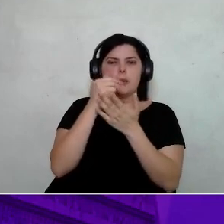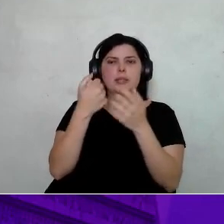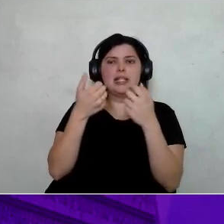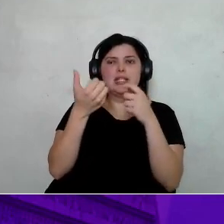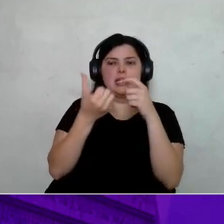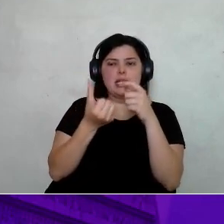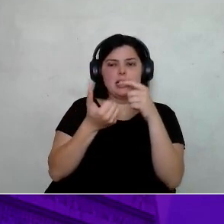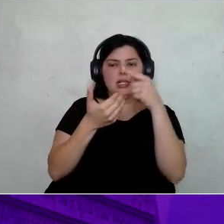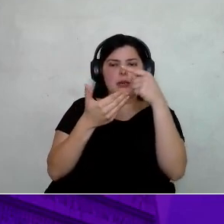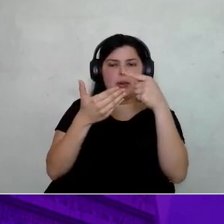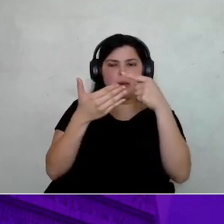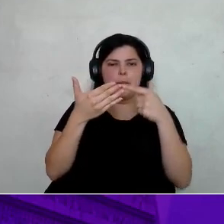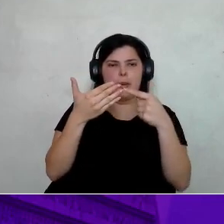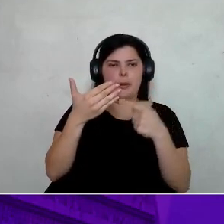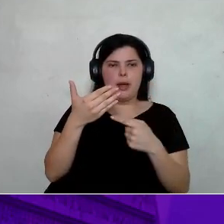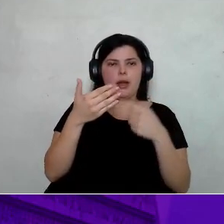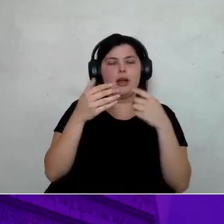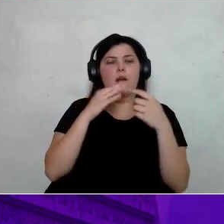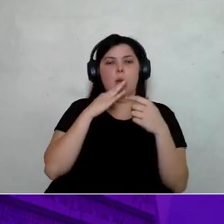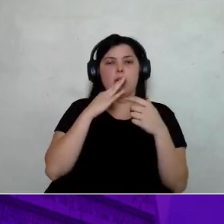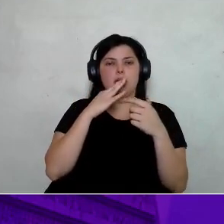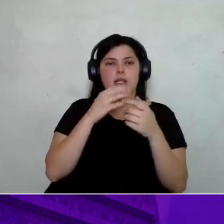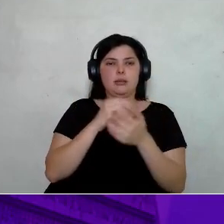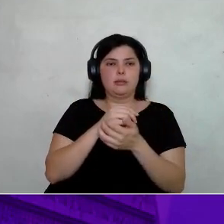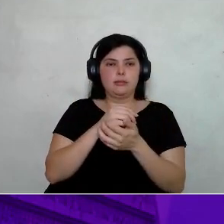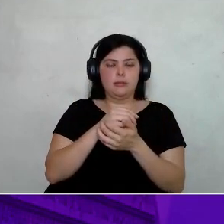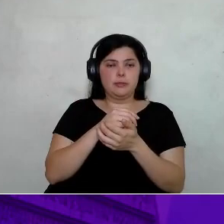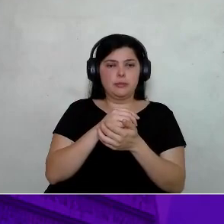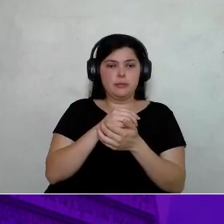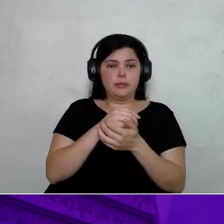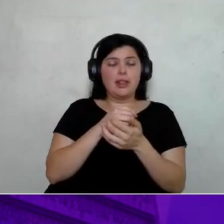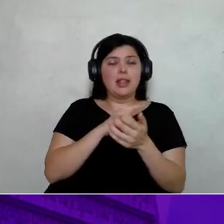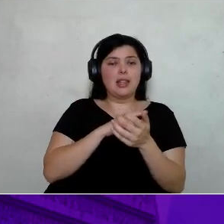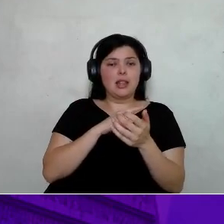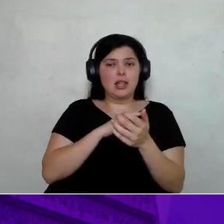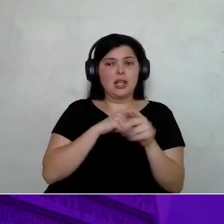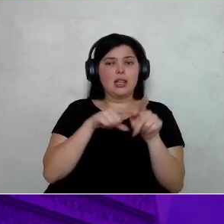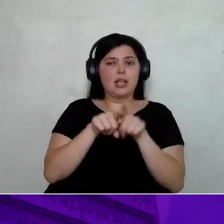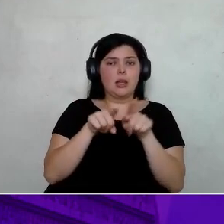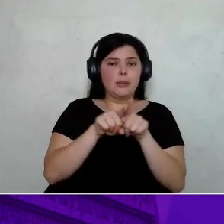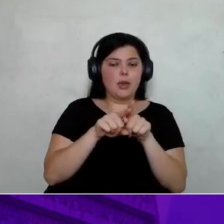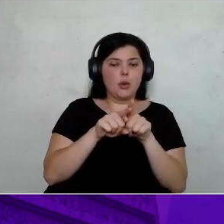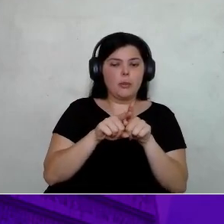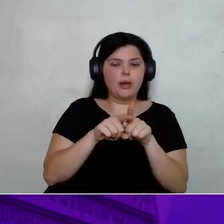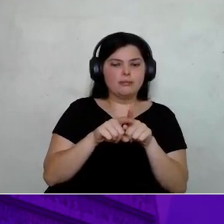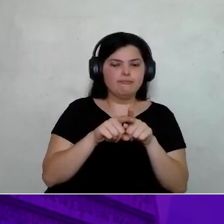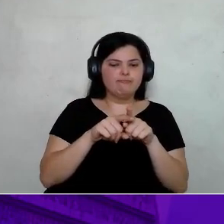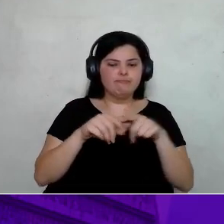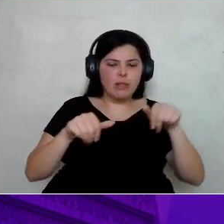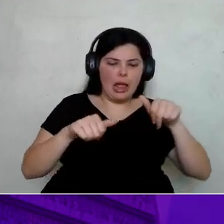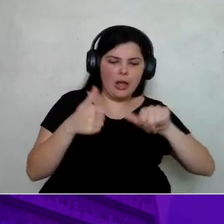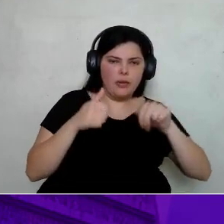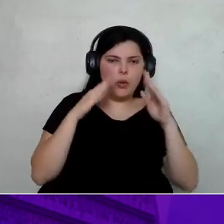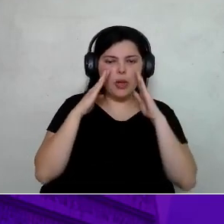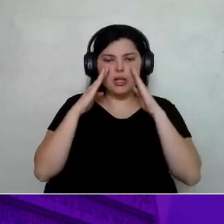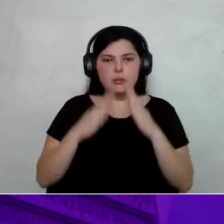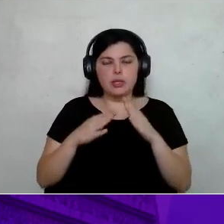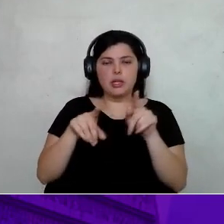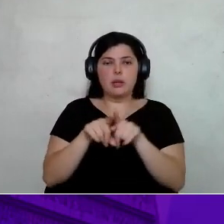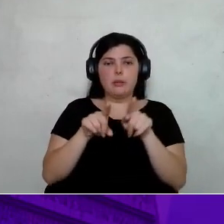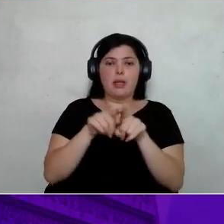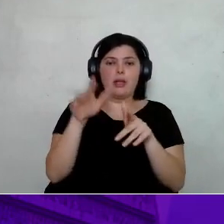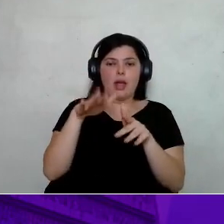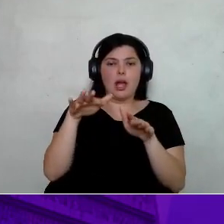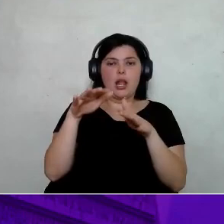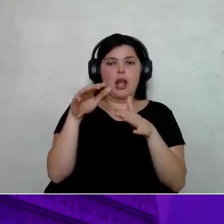fazer um reconhecimento. E existe uma lente para olhar específico para workloads analíticos. Tá?